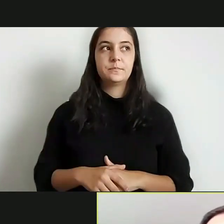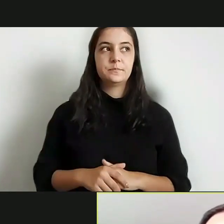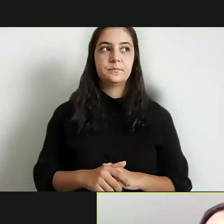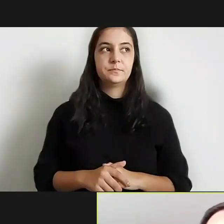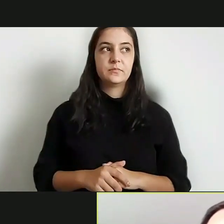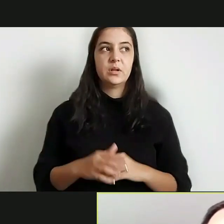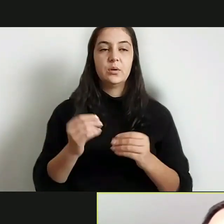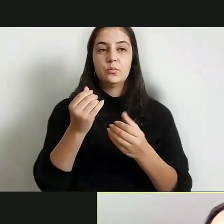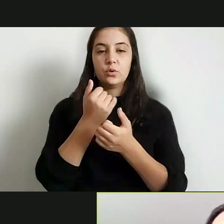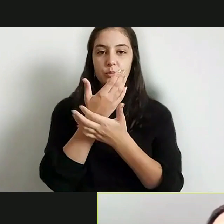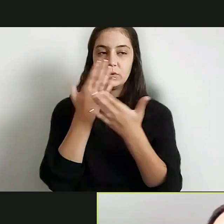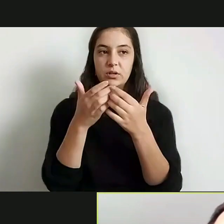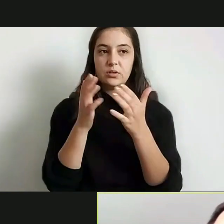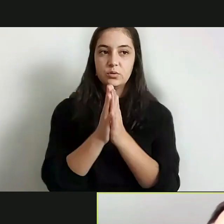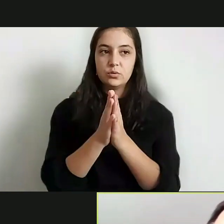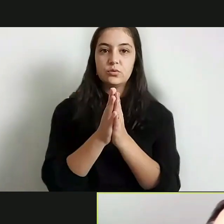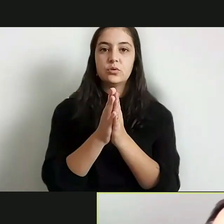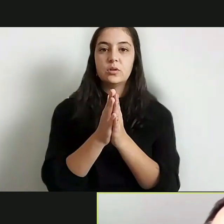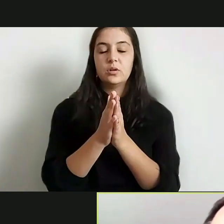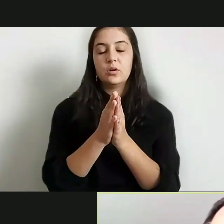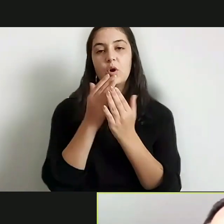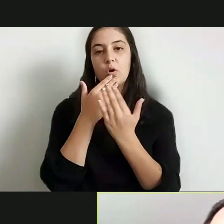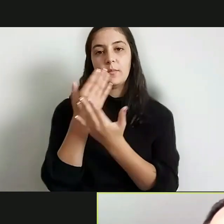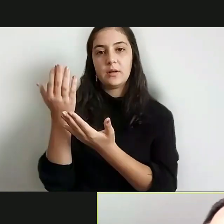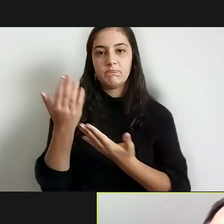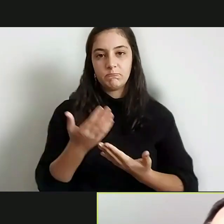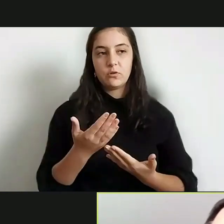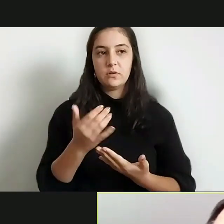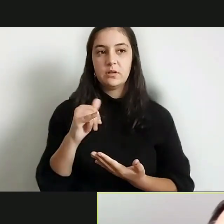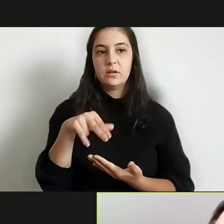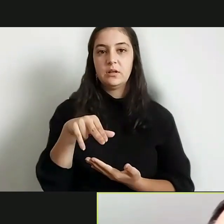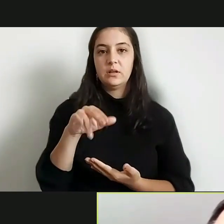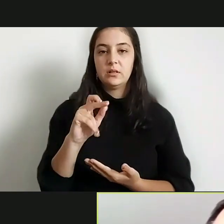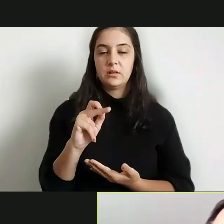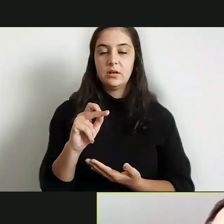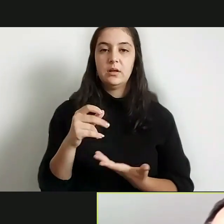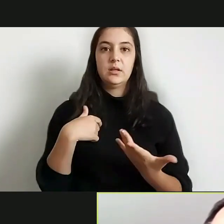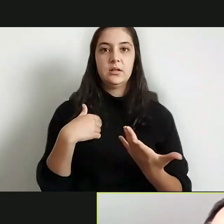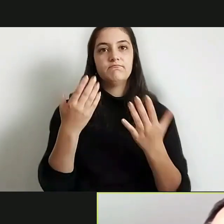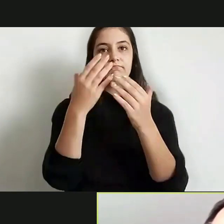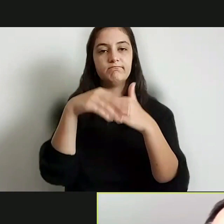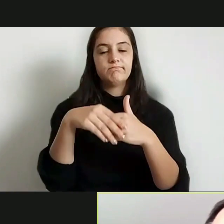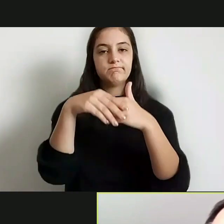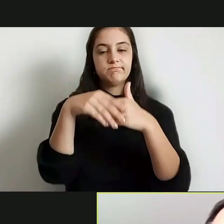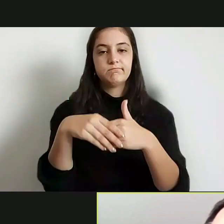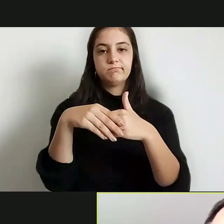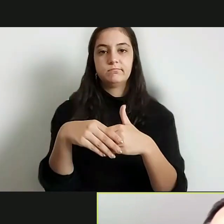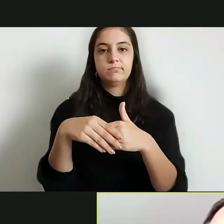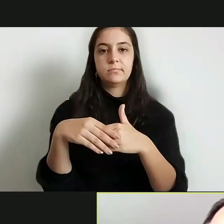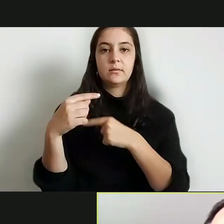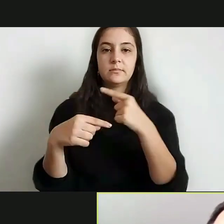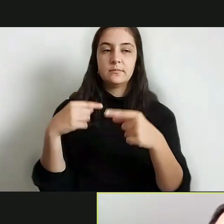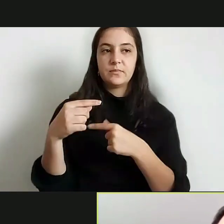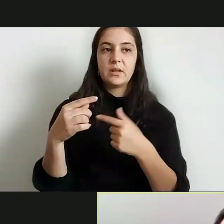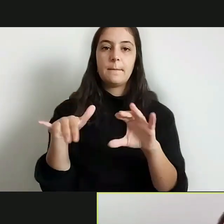Muito bom dia a todas e a todos. Muito obrigado pelo convite do INA e saudar a iniciativa de dedicar este ciclo de webinars ao tema da